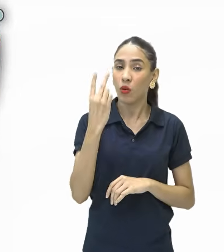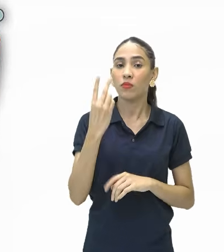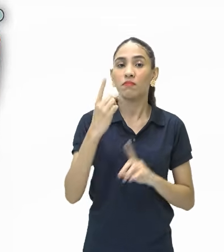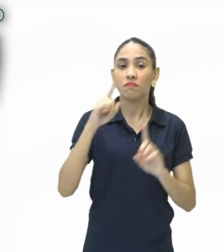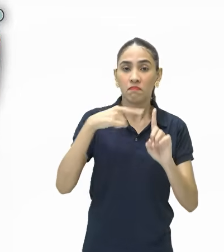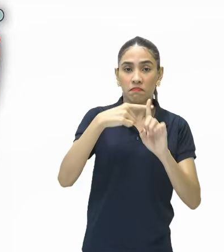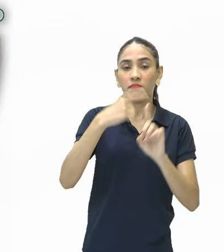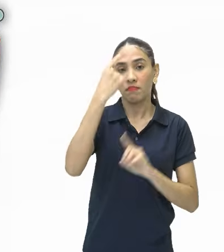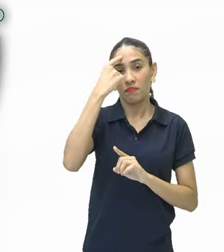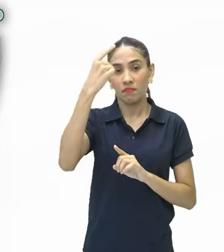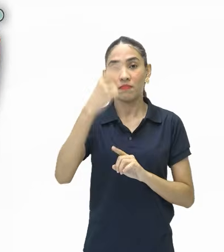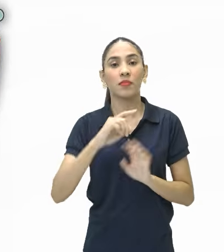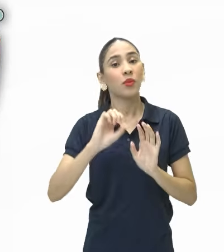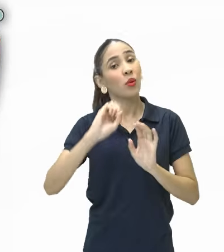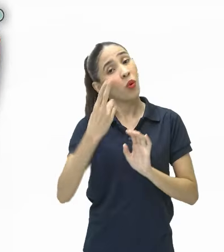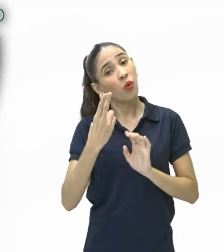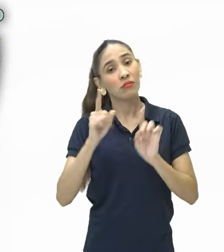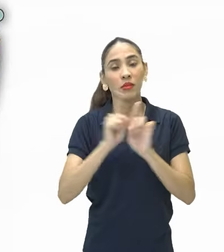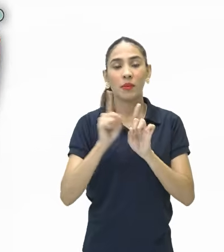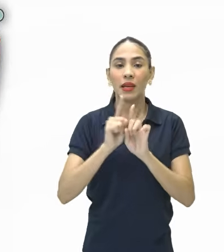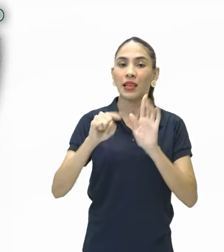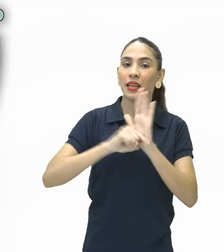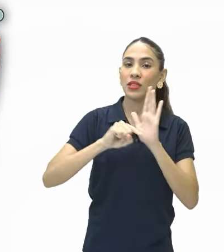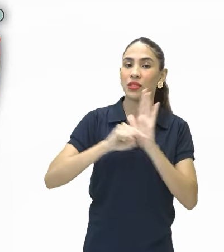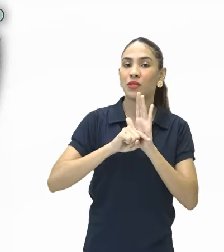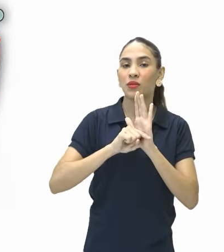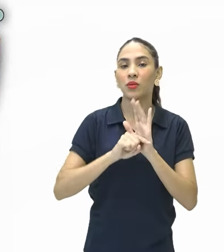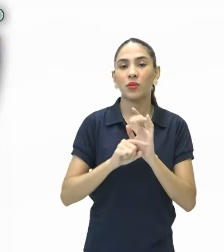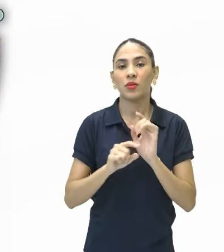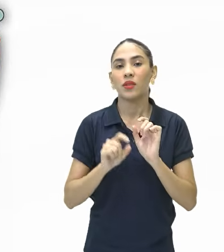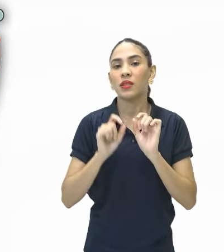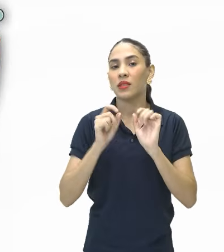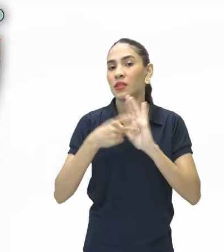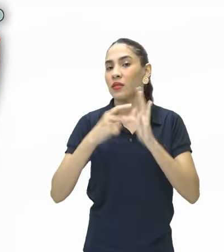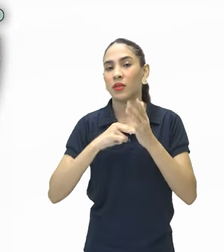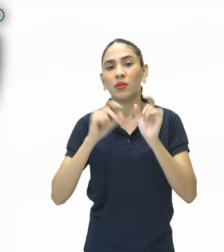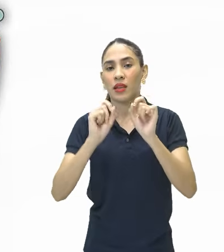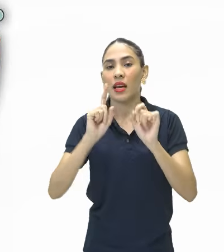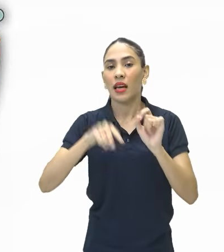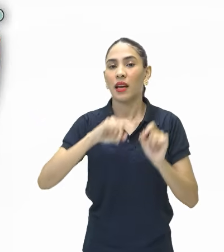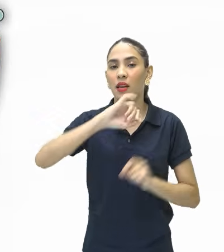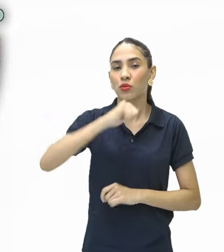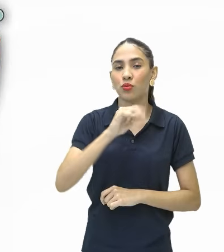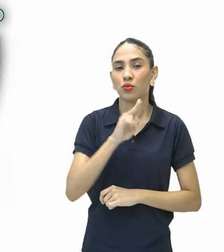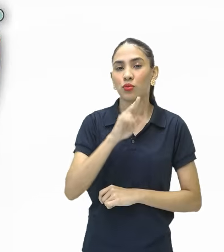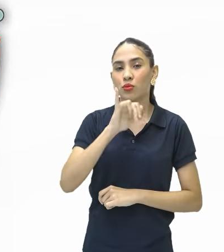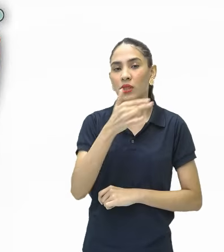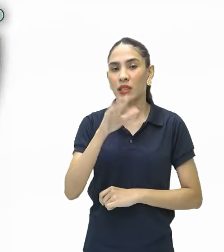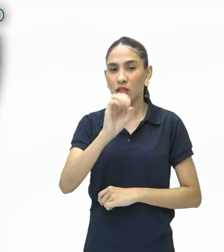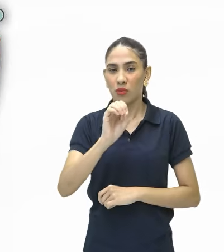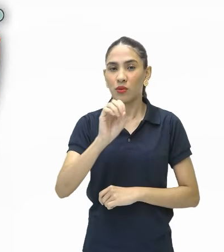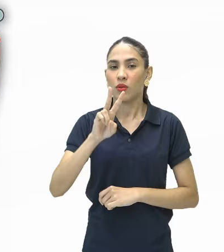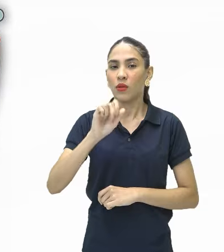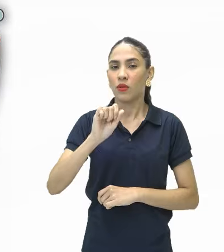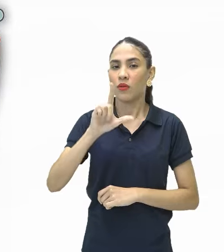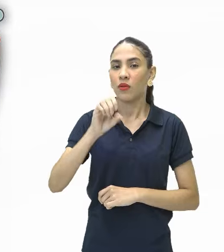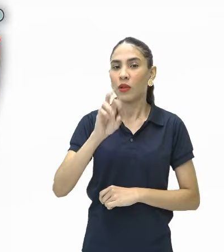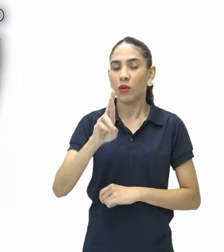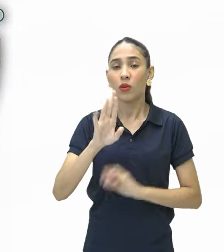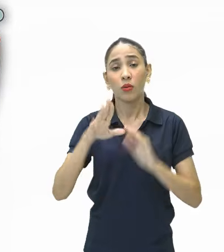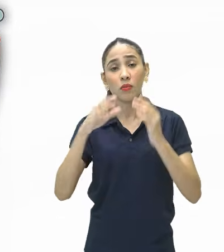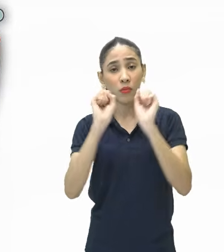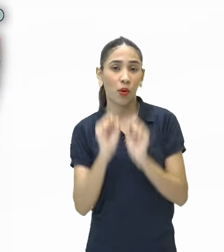positivo ou negativo, né? Aqui que é a questão do juízo de valor, né? Então, ele pode ser